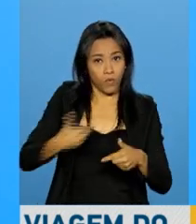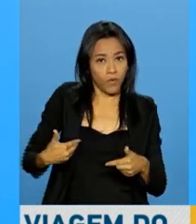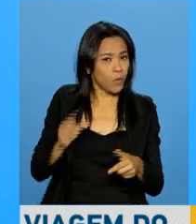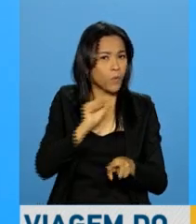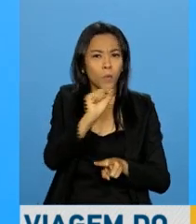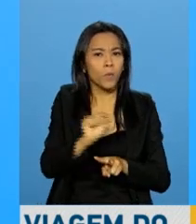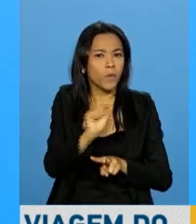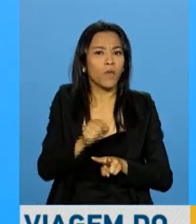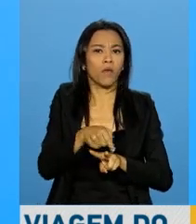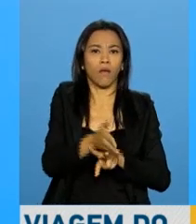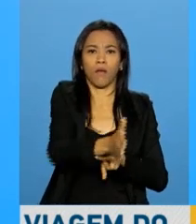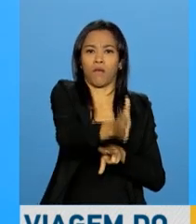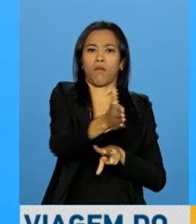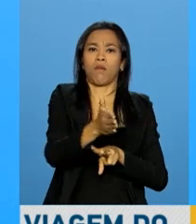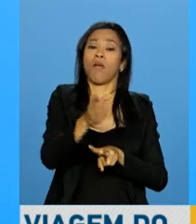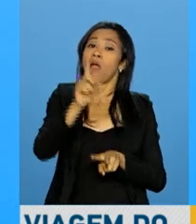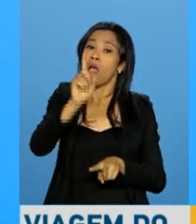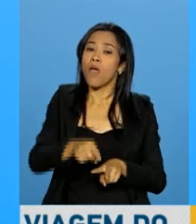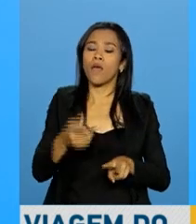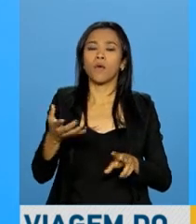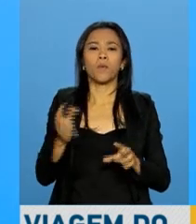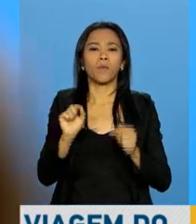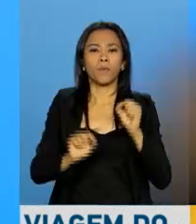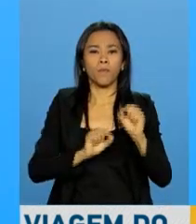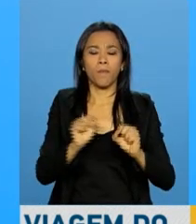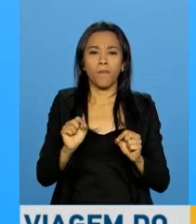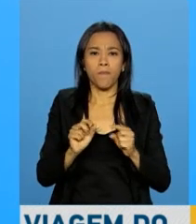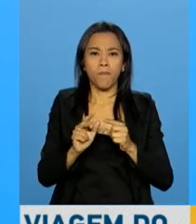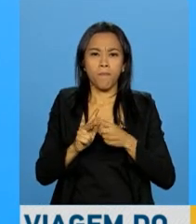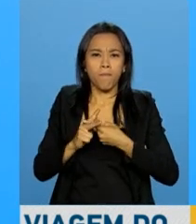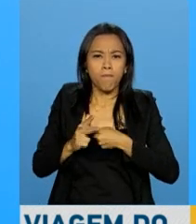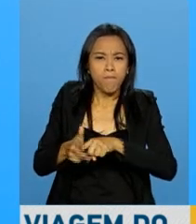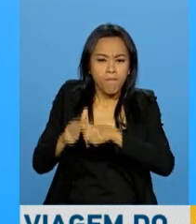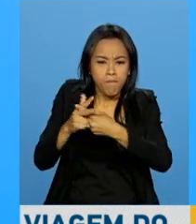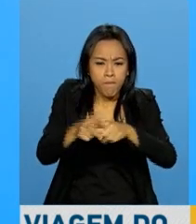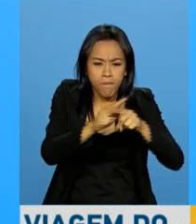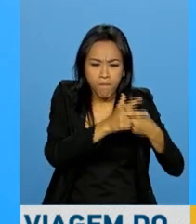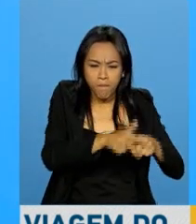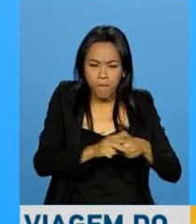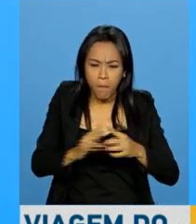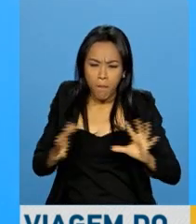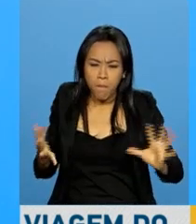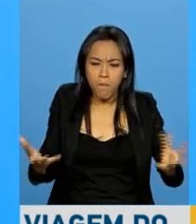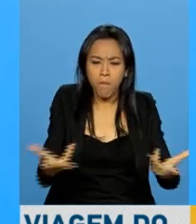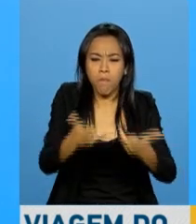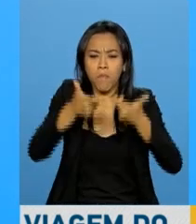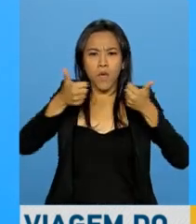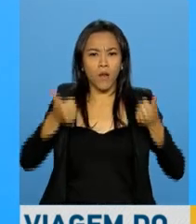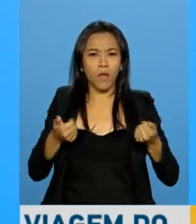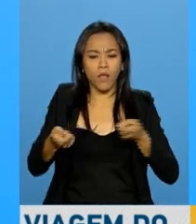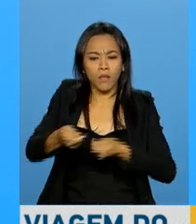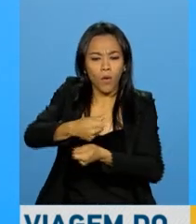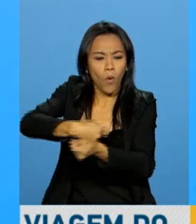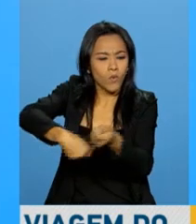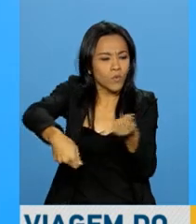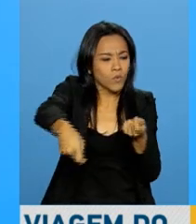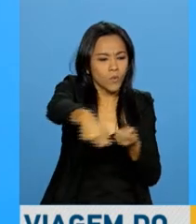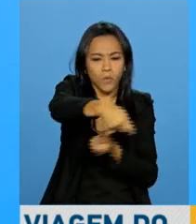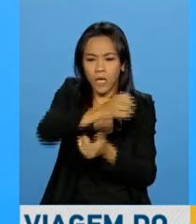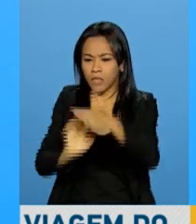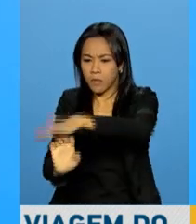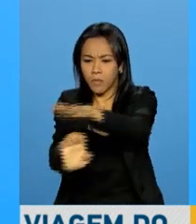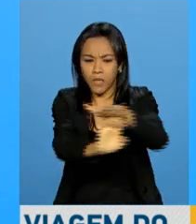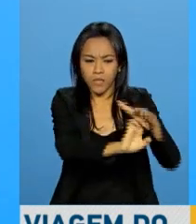está concentrada no aprimoramento do ambiente de negócios. Temos